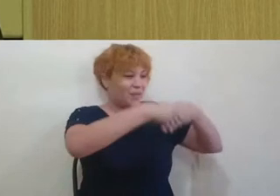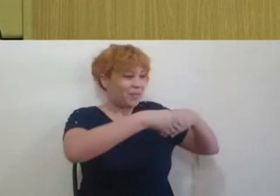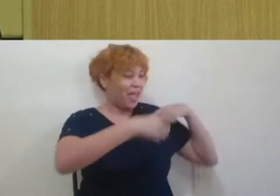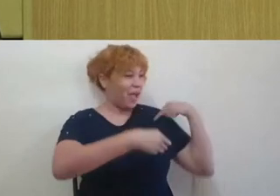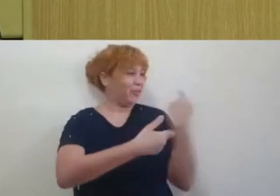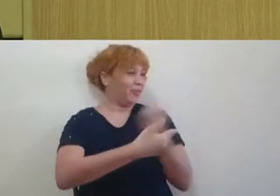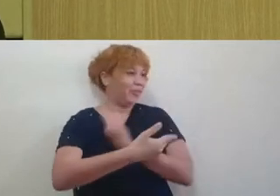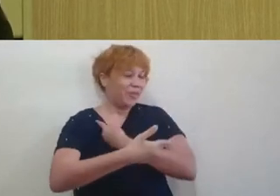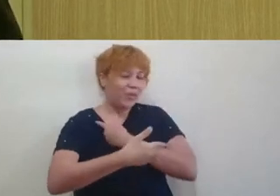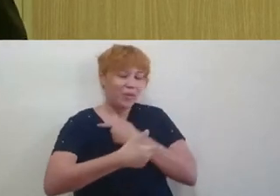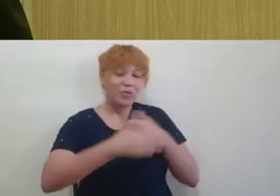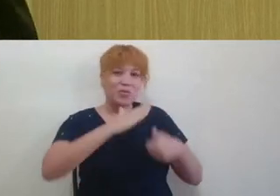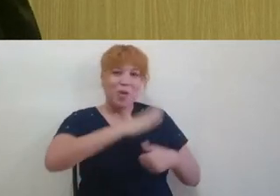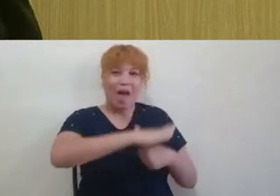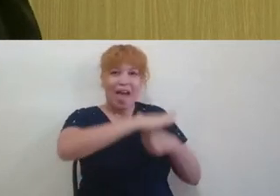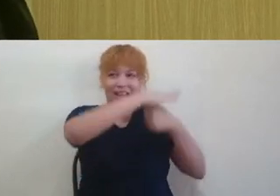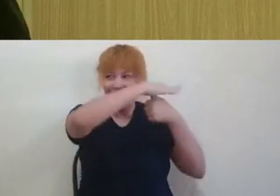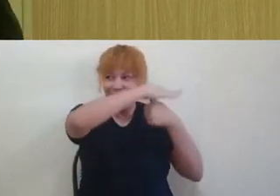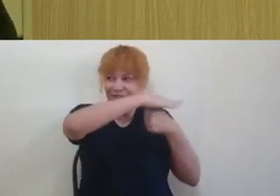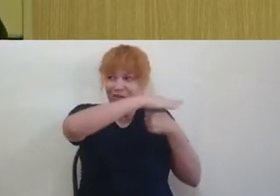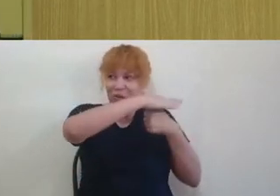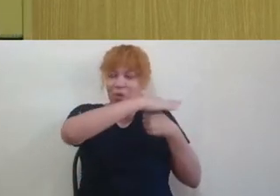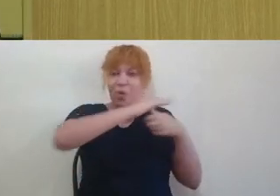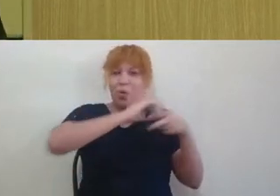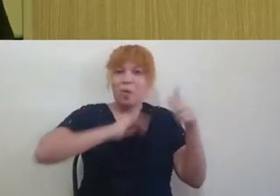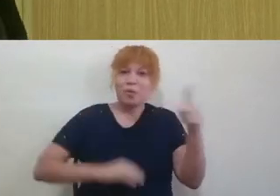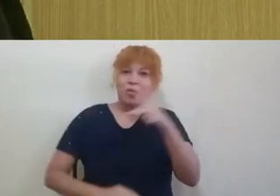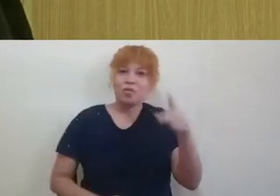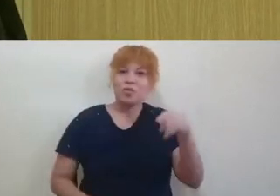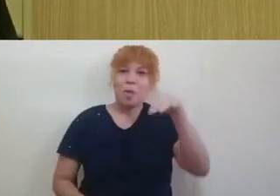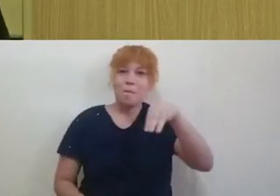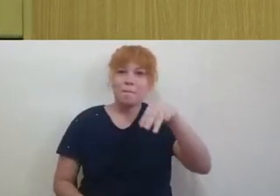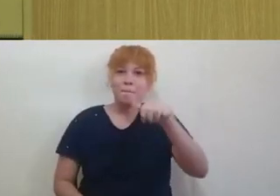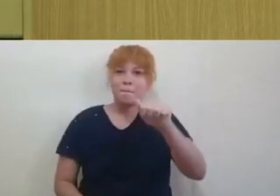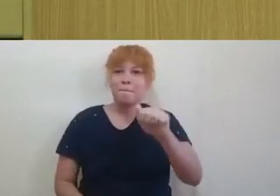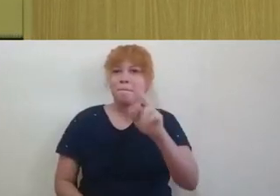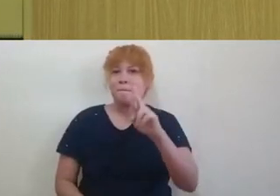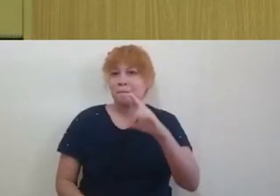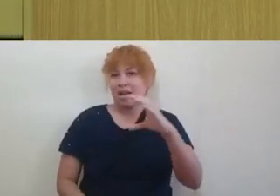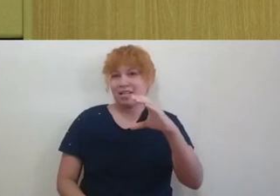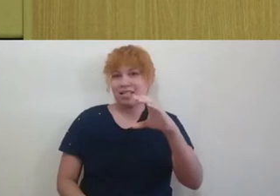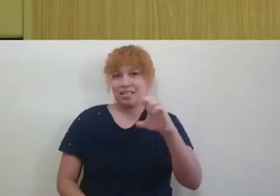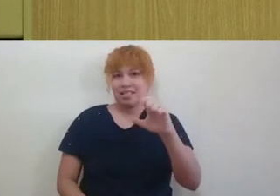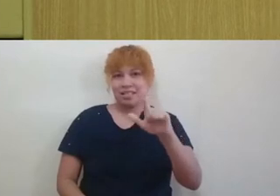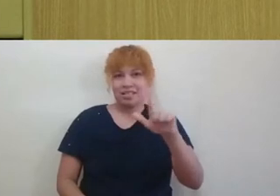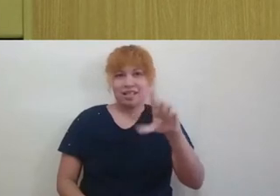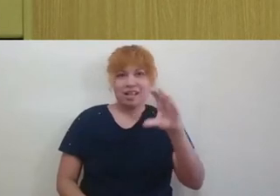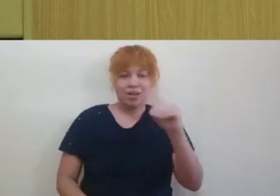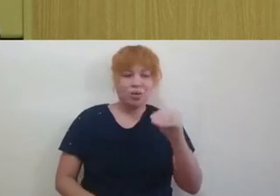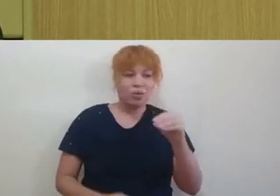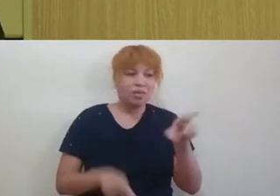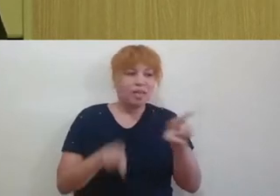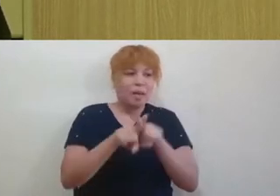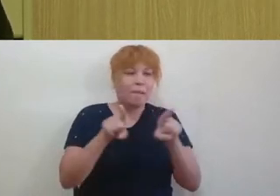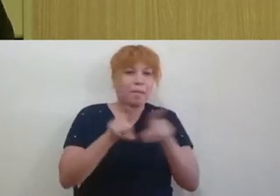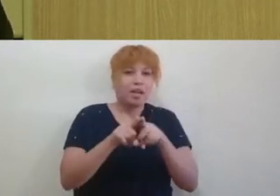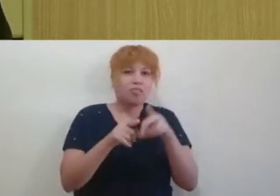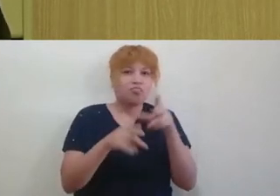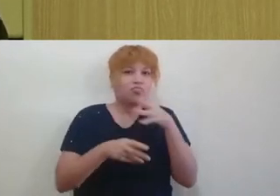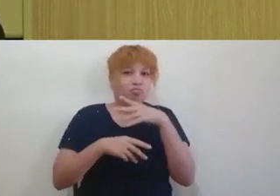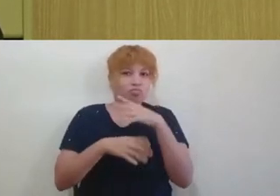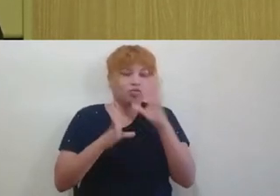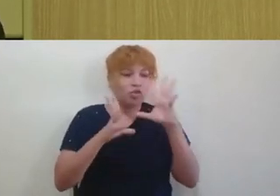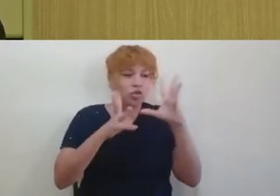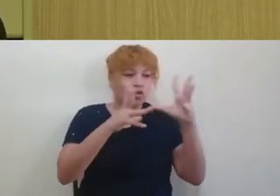dando um abraço, tirando aquela foto, que é tão tradicional, mas o momento não permite.